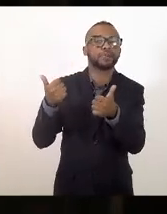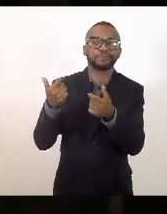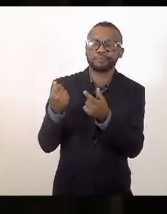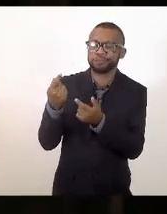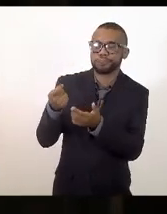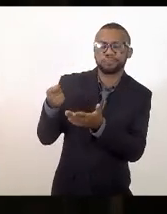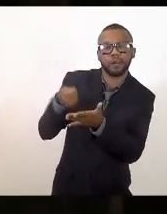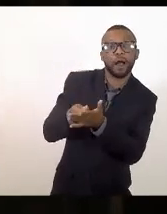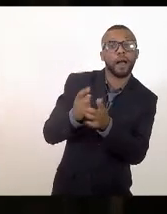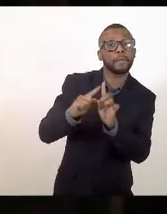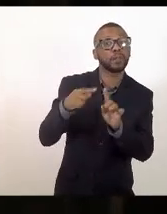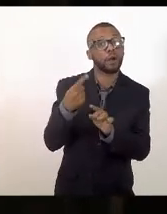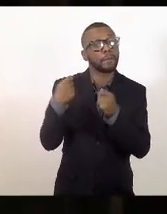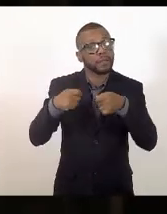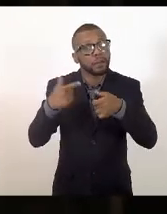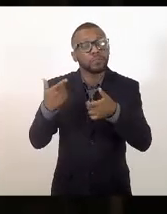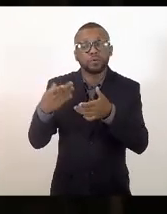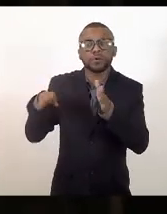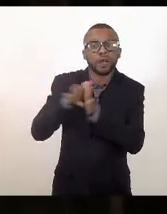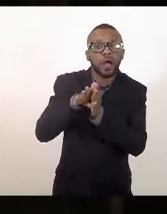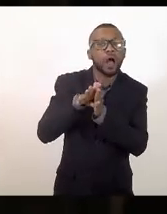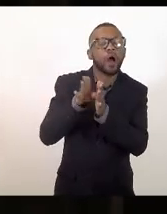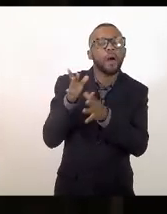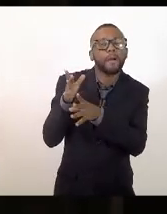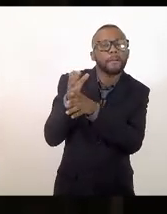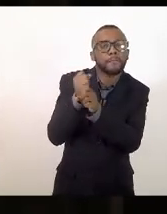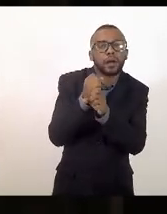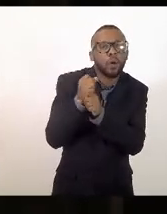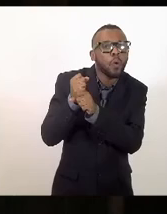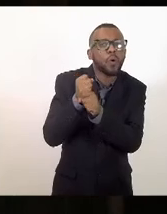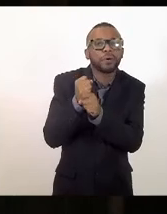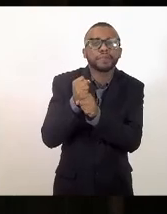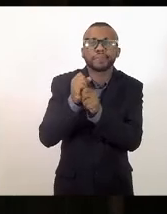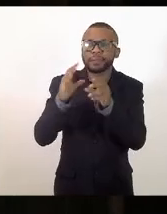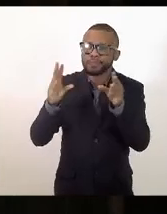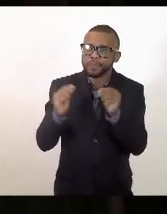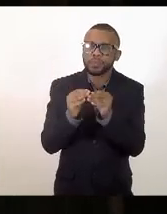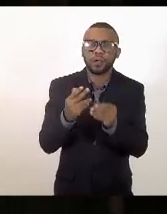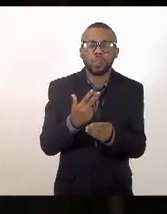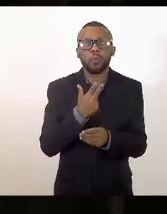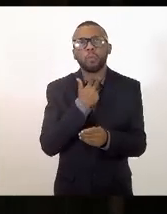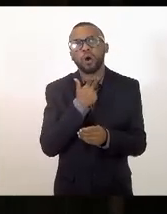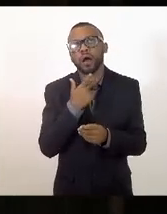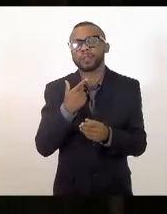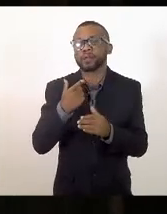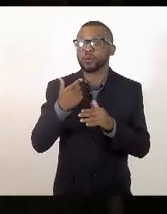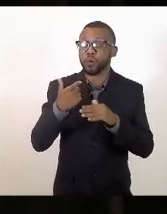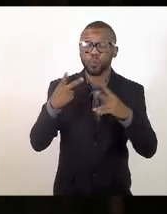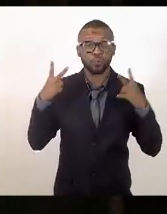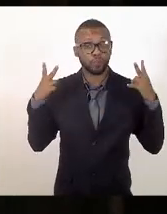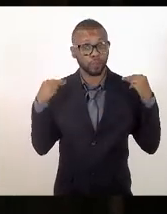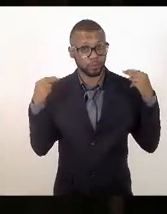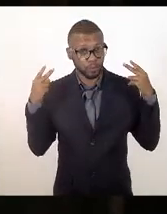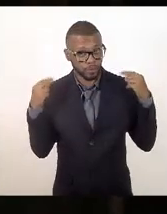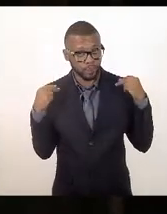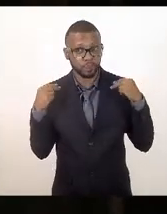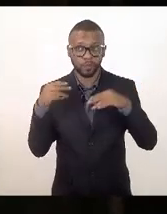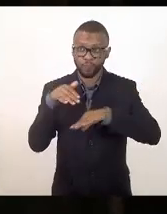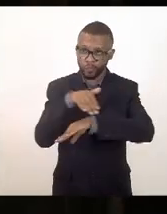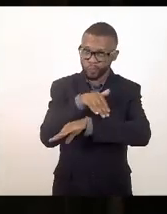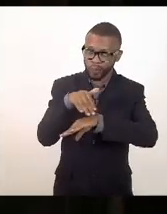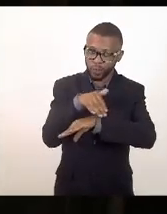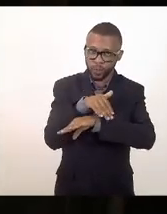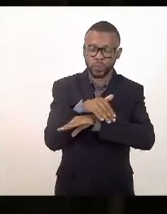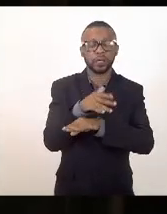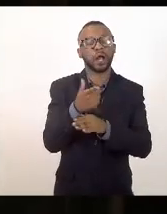chegar a uma conta mínima para que a gente não bote tantos rodoviários nas ruas, porque é isso que acontece,